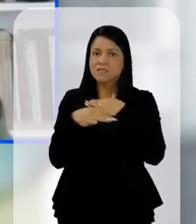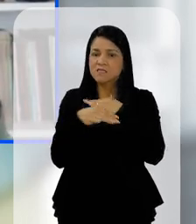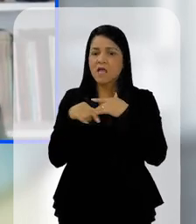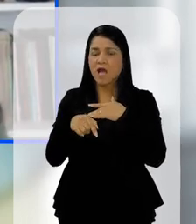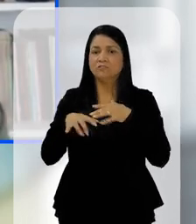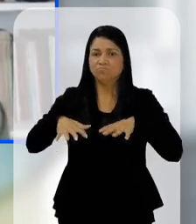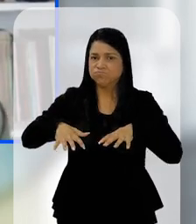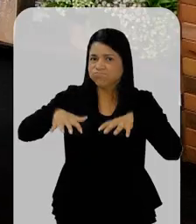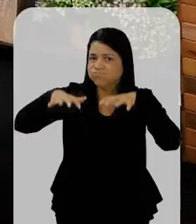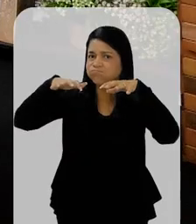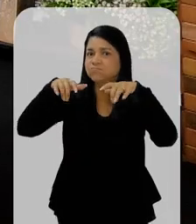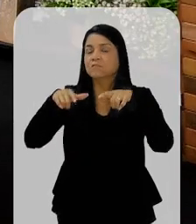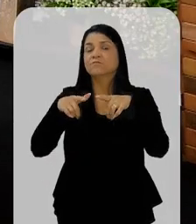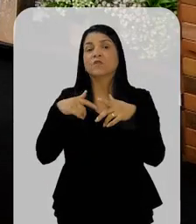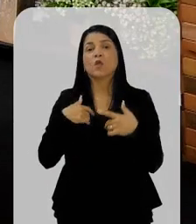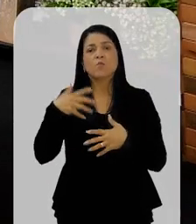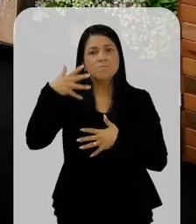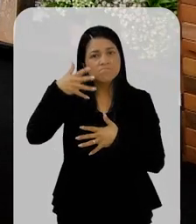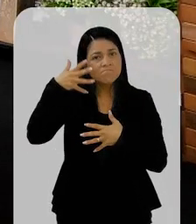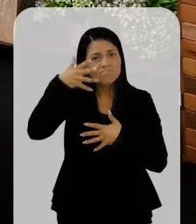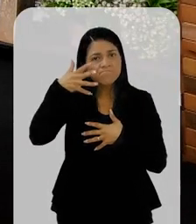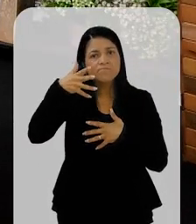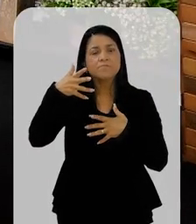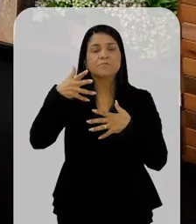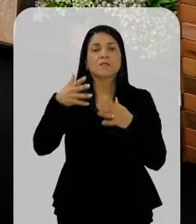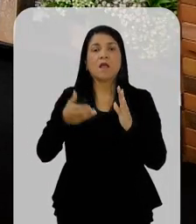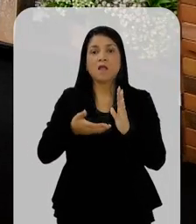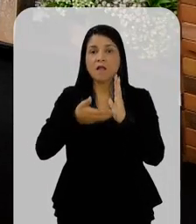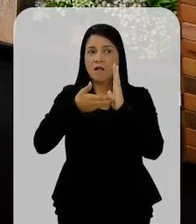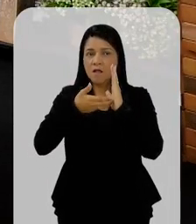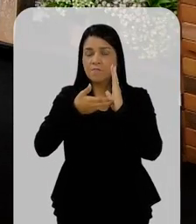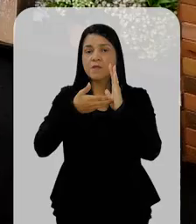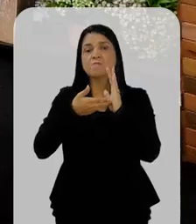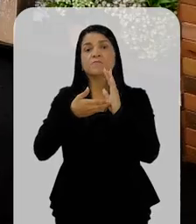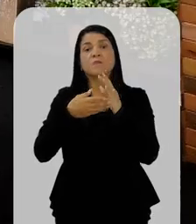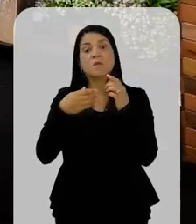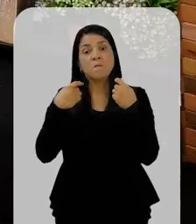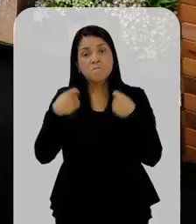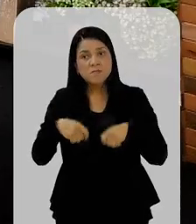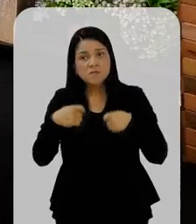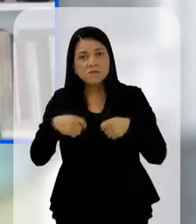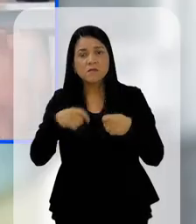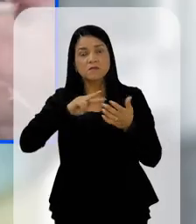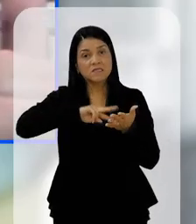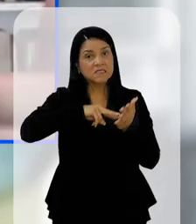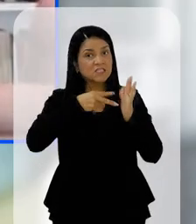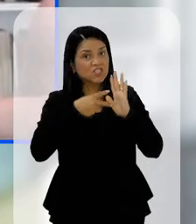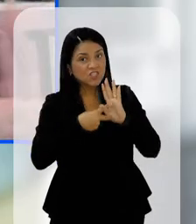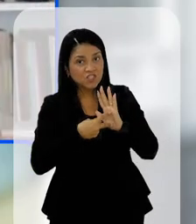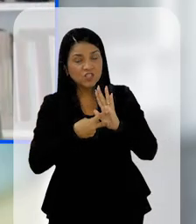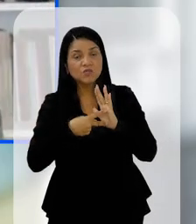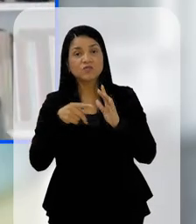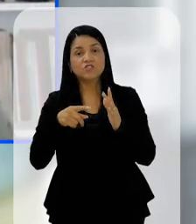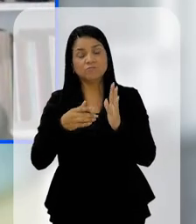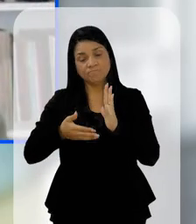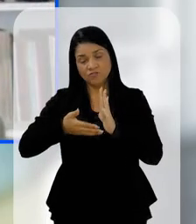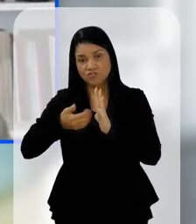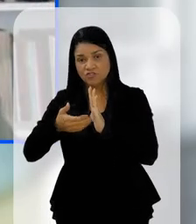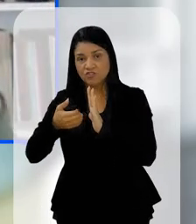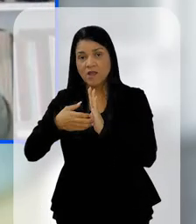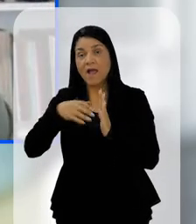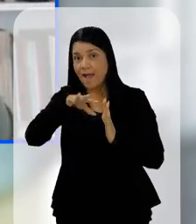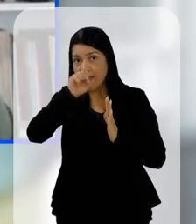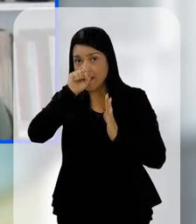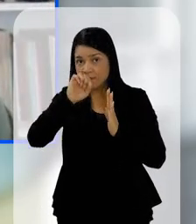fiz manifestações semelhantes na Câmara, muito no sentido da necessidade da gente investir mais em descarbonização